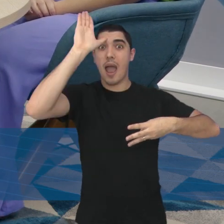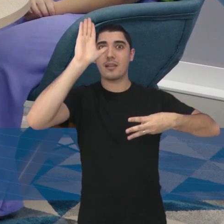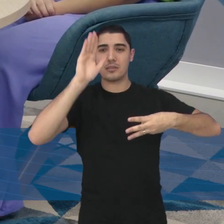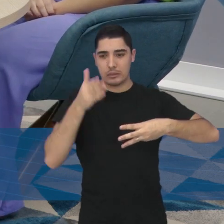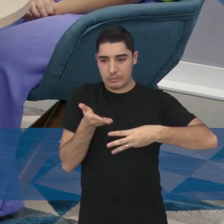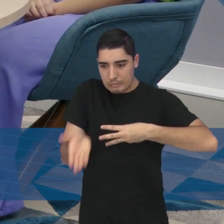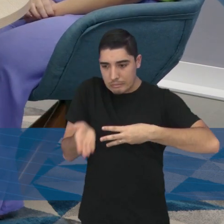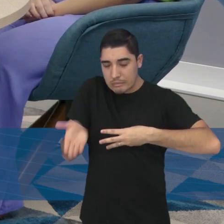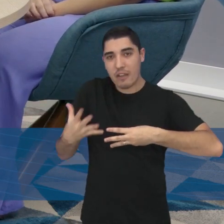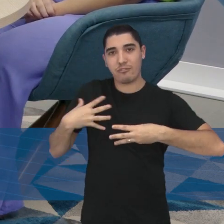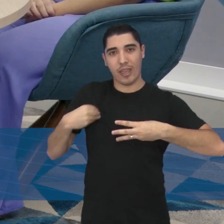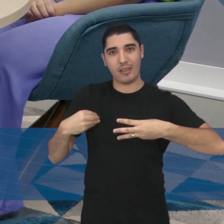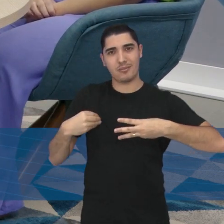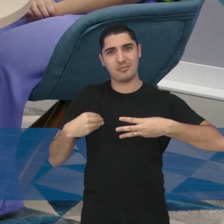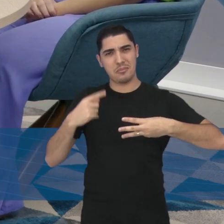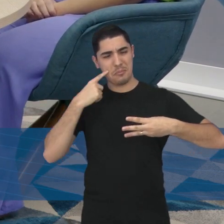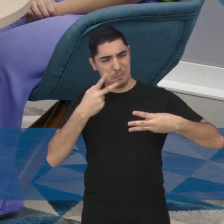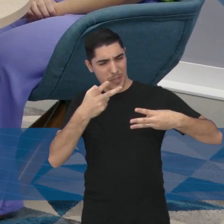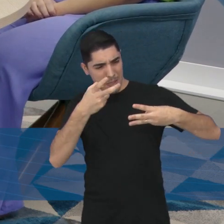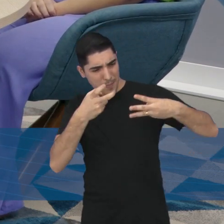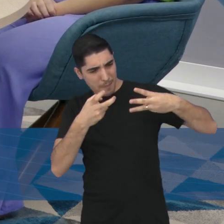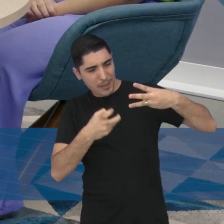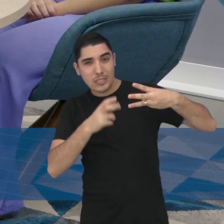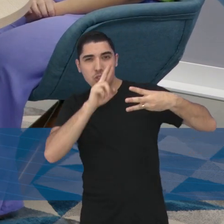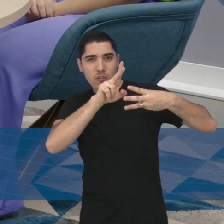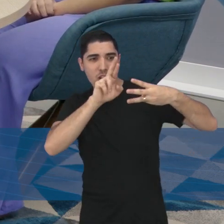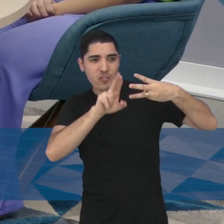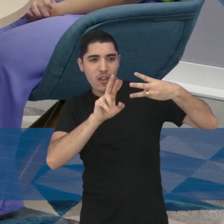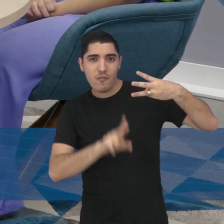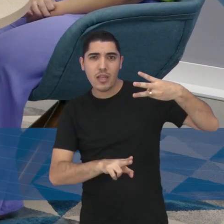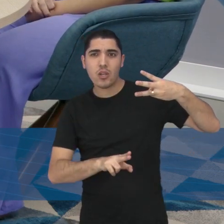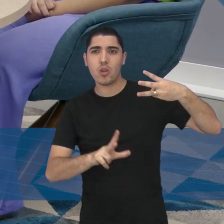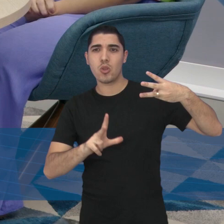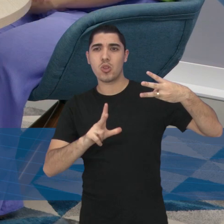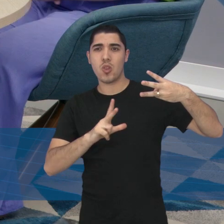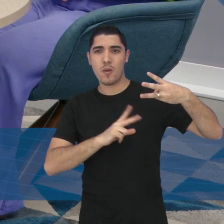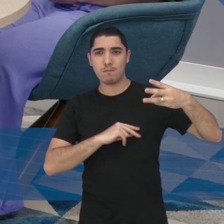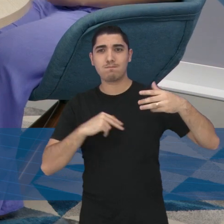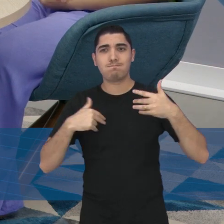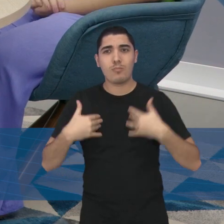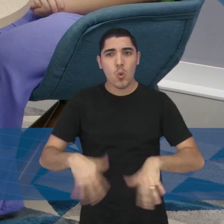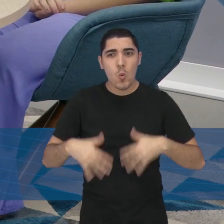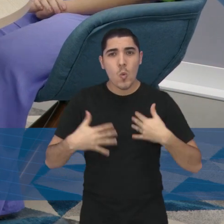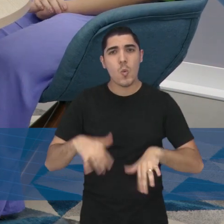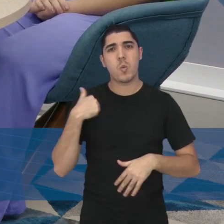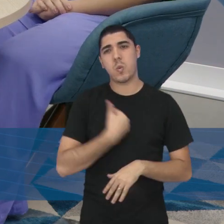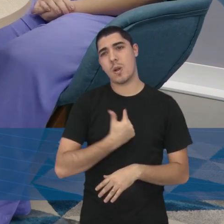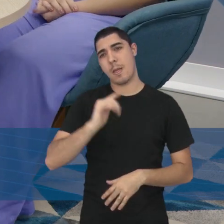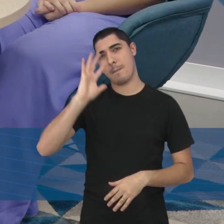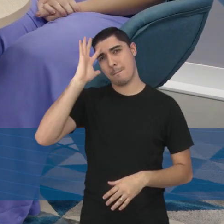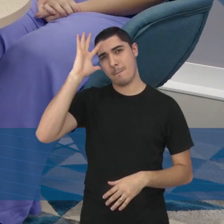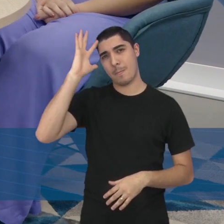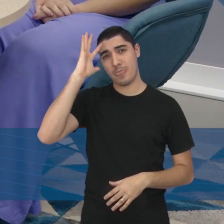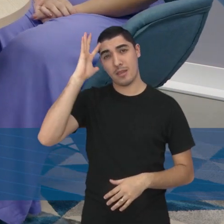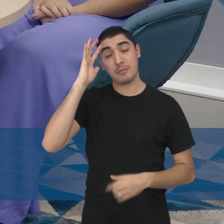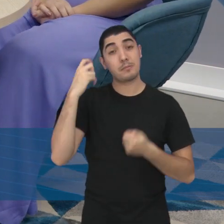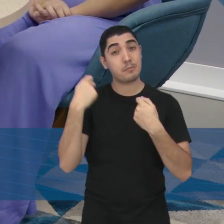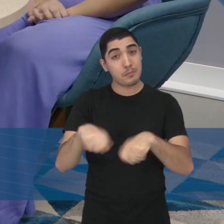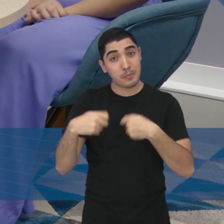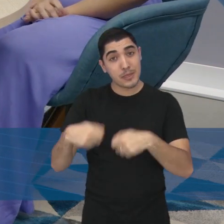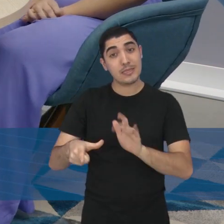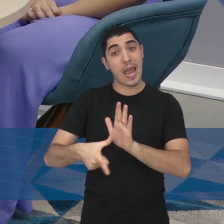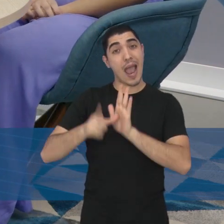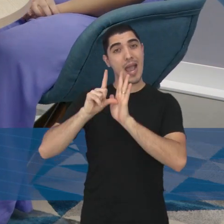3.600.000, né, continua a subir. É muita coisa, né? Então, assim, mais uma forma para se pensar que é preciso ter